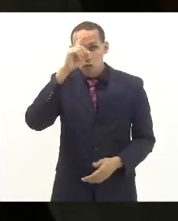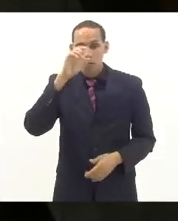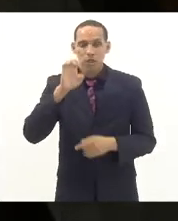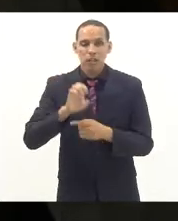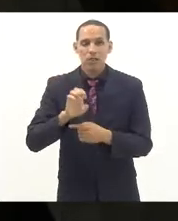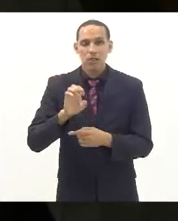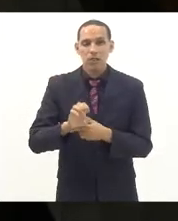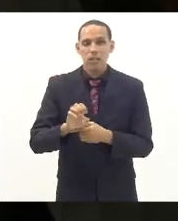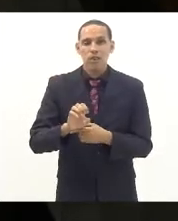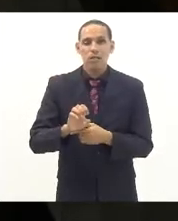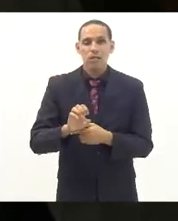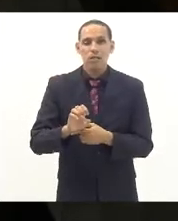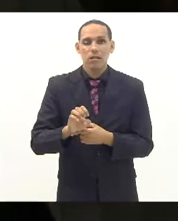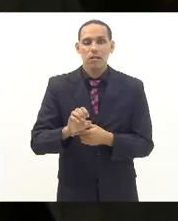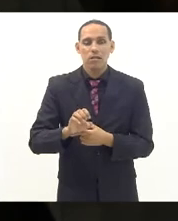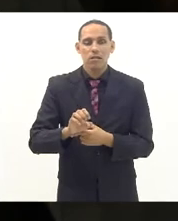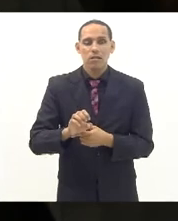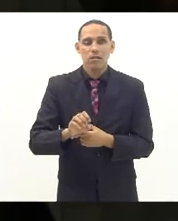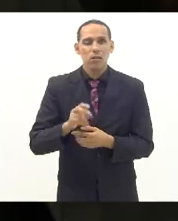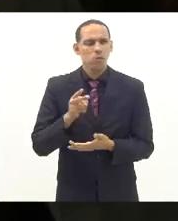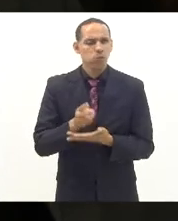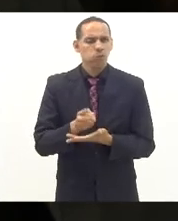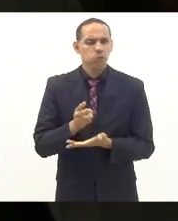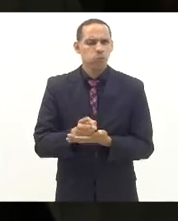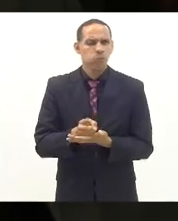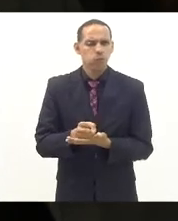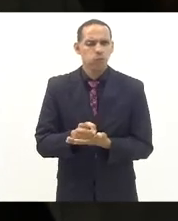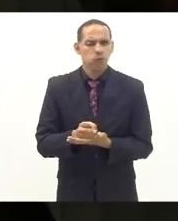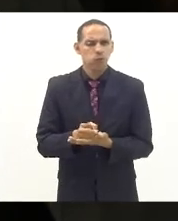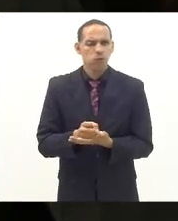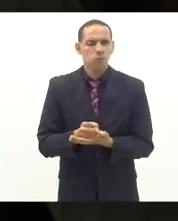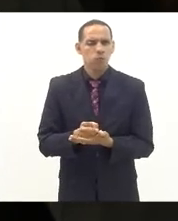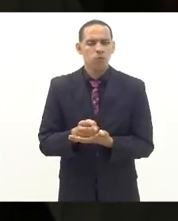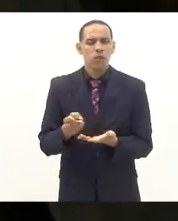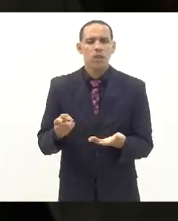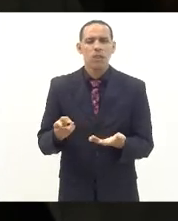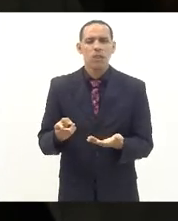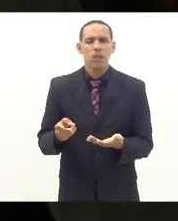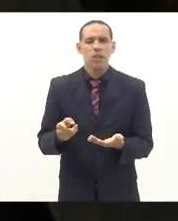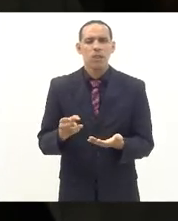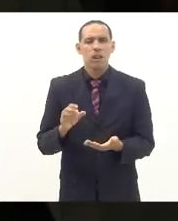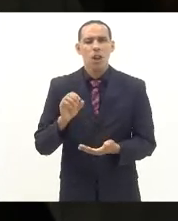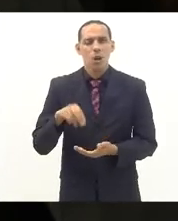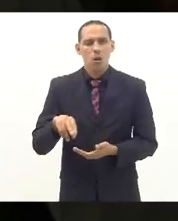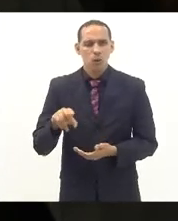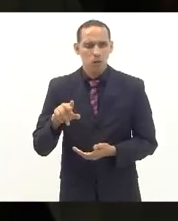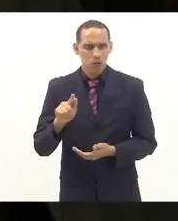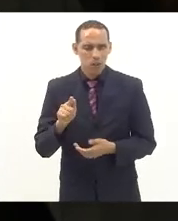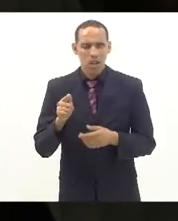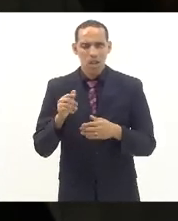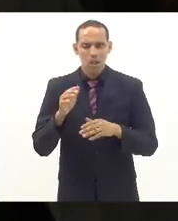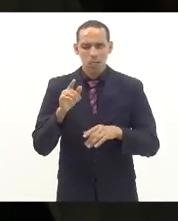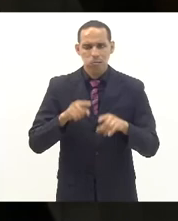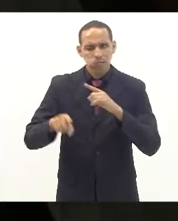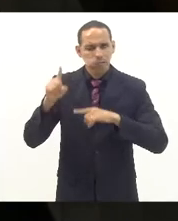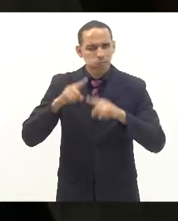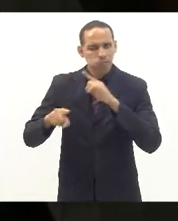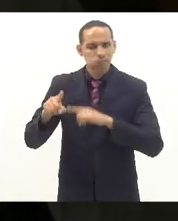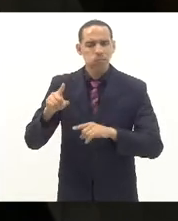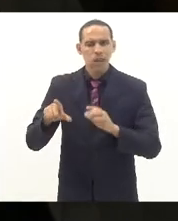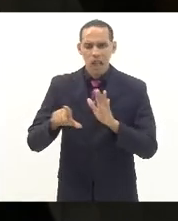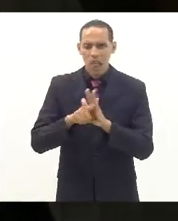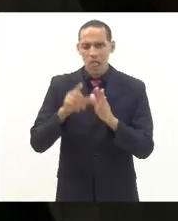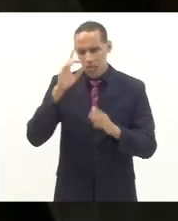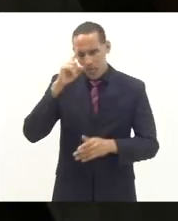estaduais não estarão mais fala sobre sobre a governança das organizações sociais na forma da lei que está em vigor